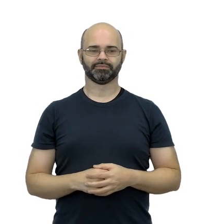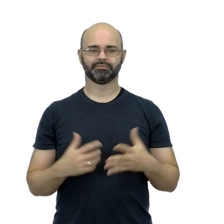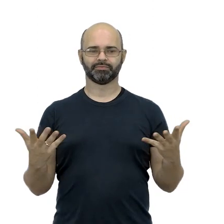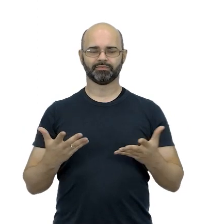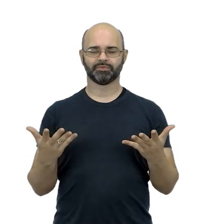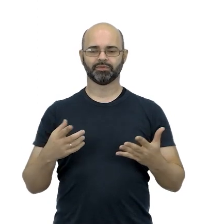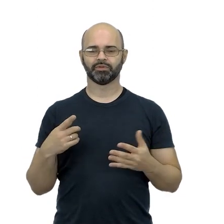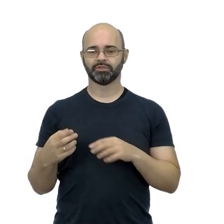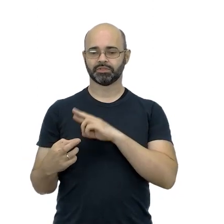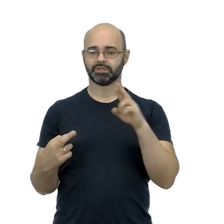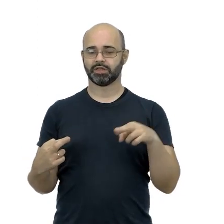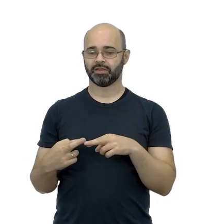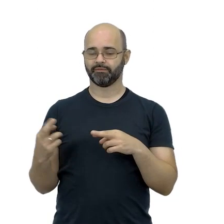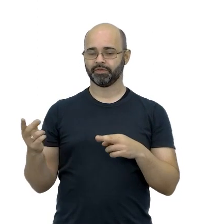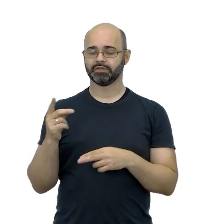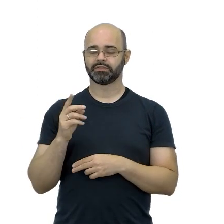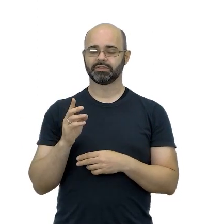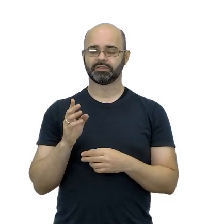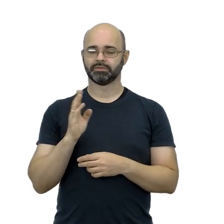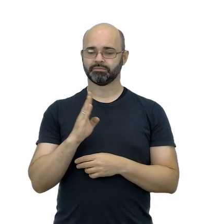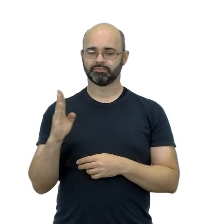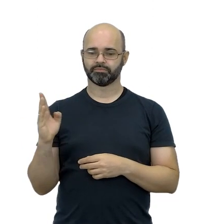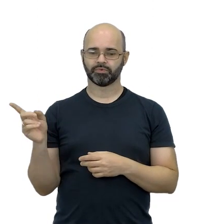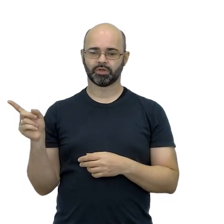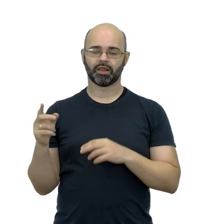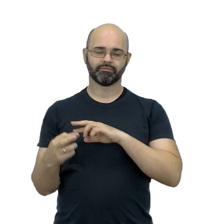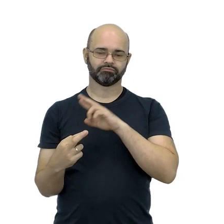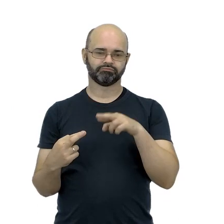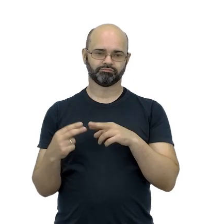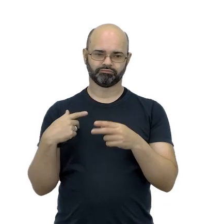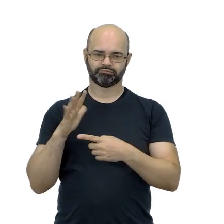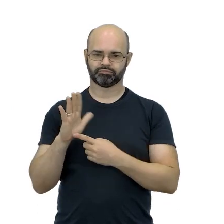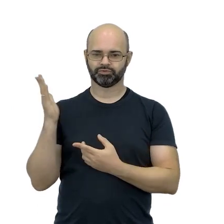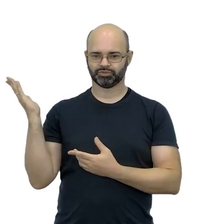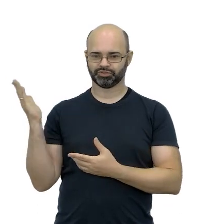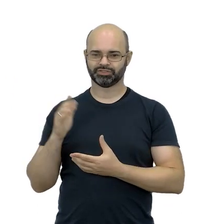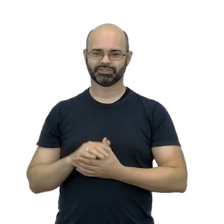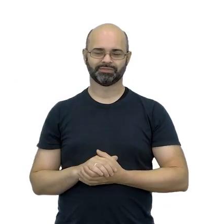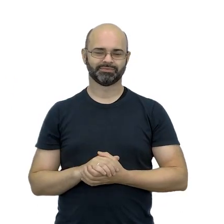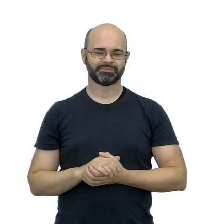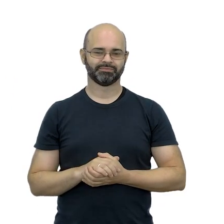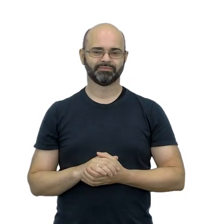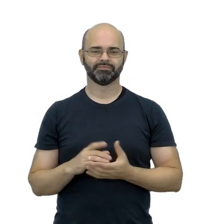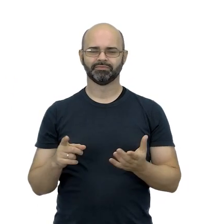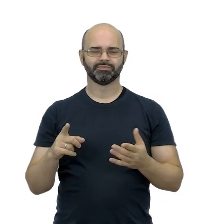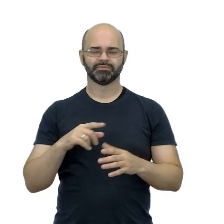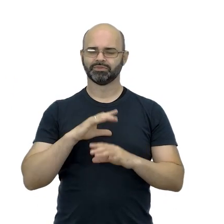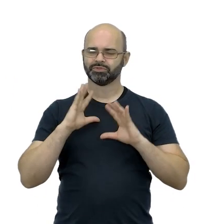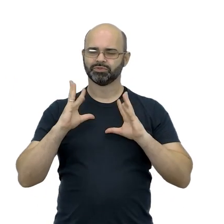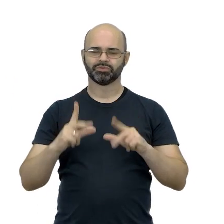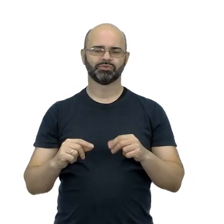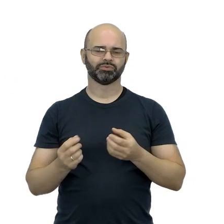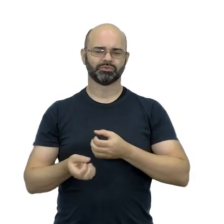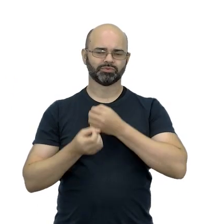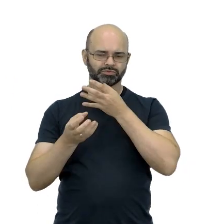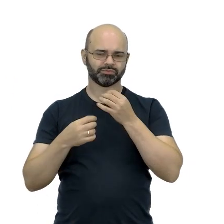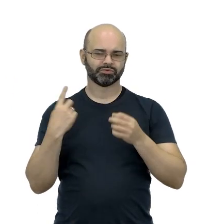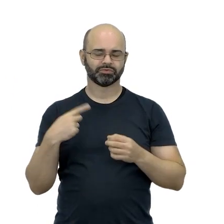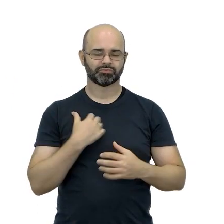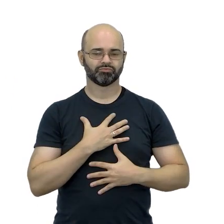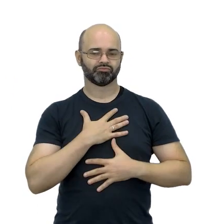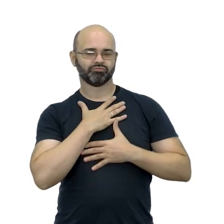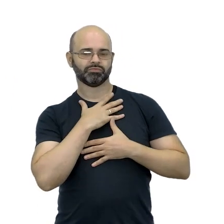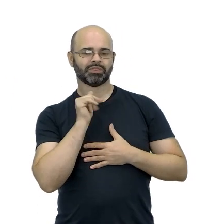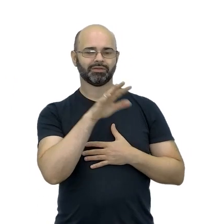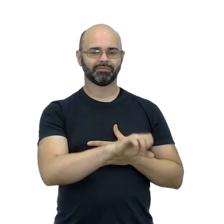como nossas referências bibliográficas, né? Nós deixamos as nossas referências, que é a nossa fonte de estudo, a nossa fonte de inspiração,